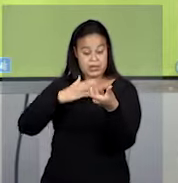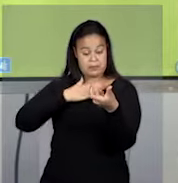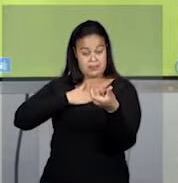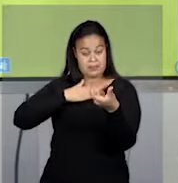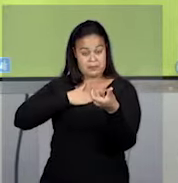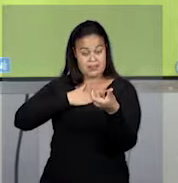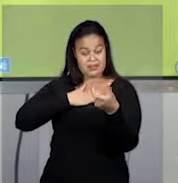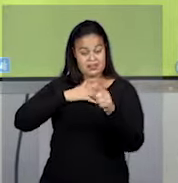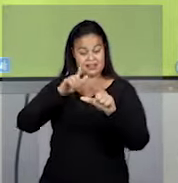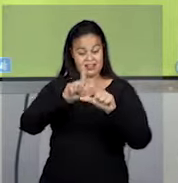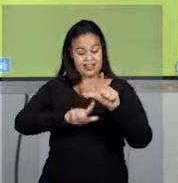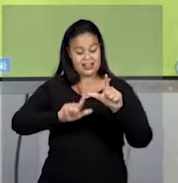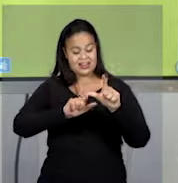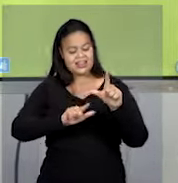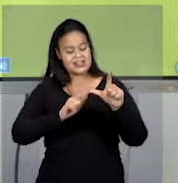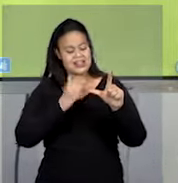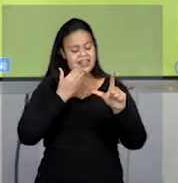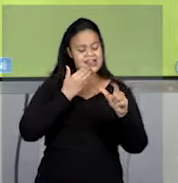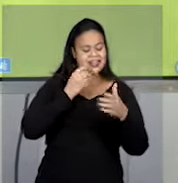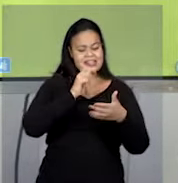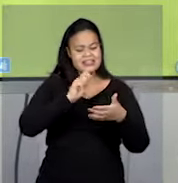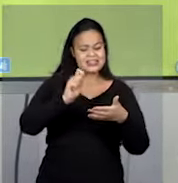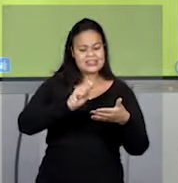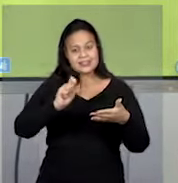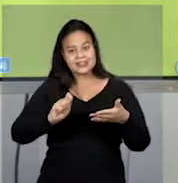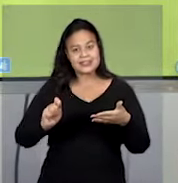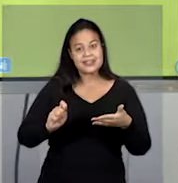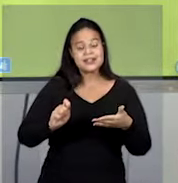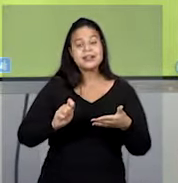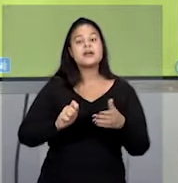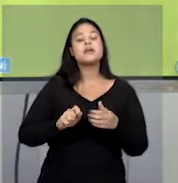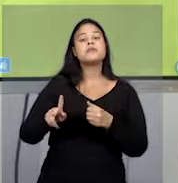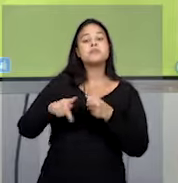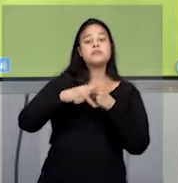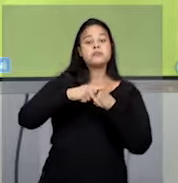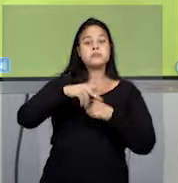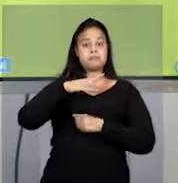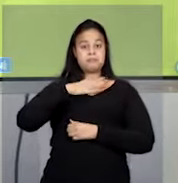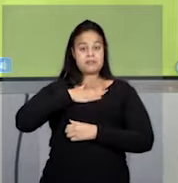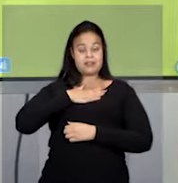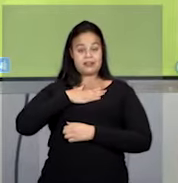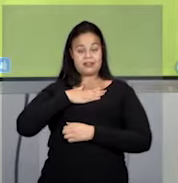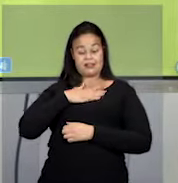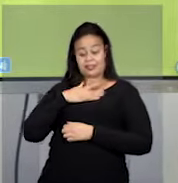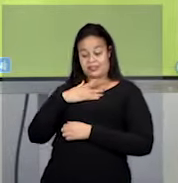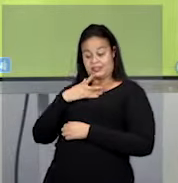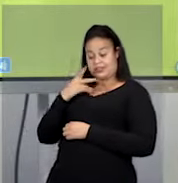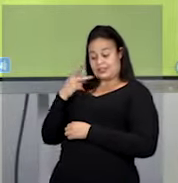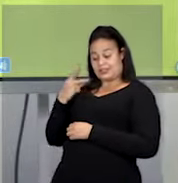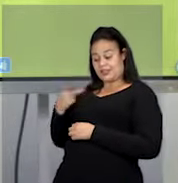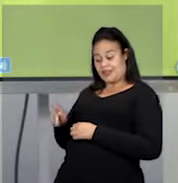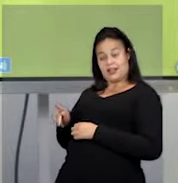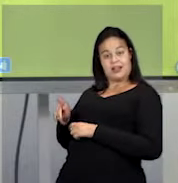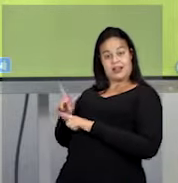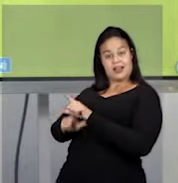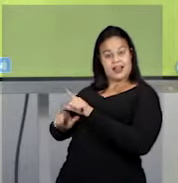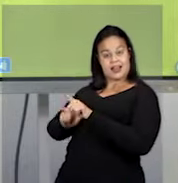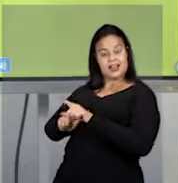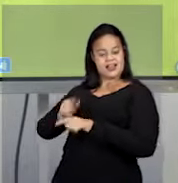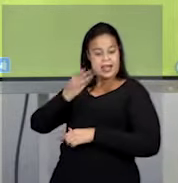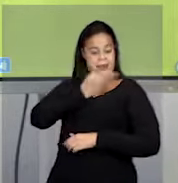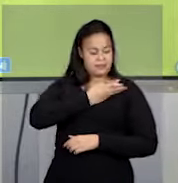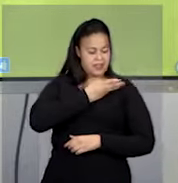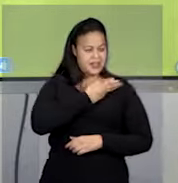letra sair tremida? O pronome minha está indicando a letra dela, não é a letra do colega que vai sair tremida e